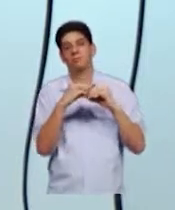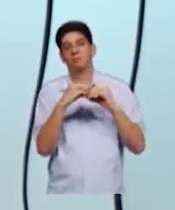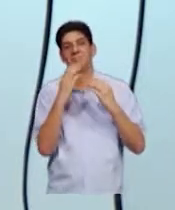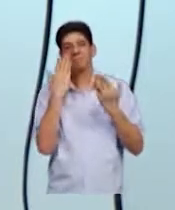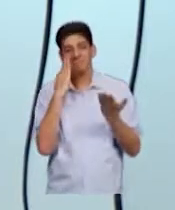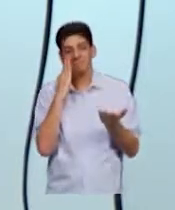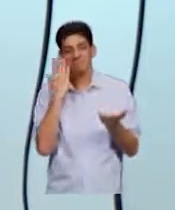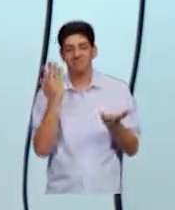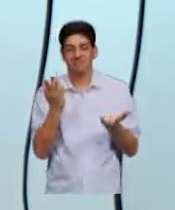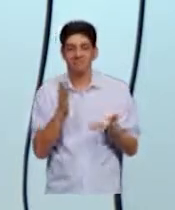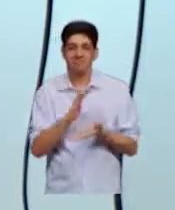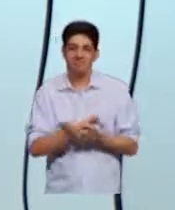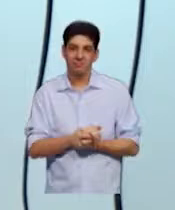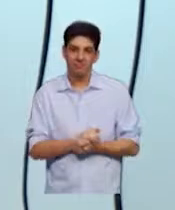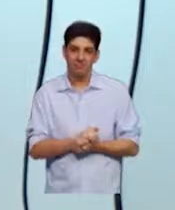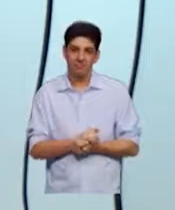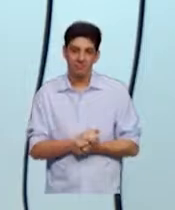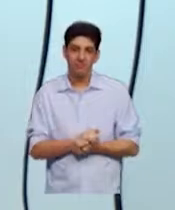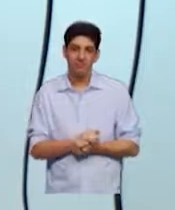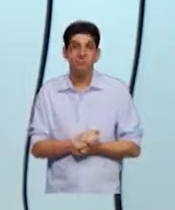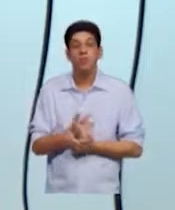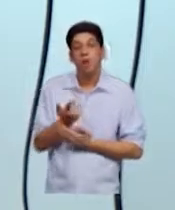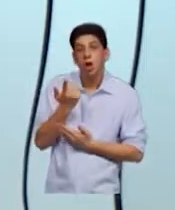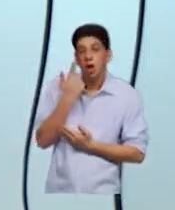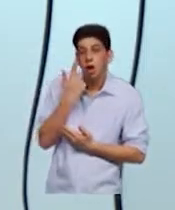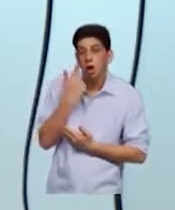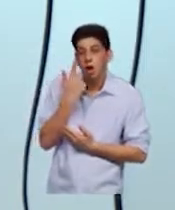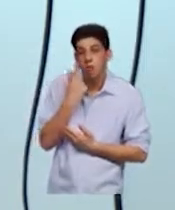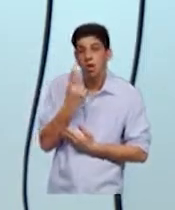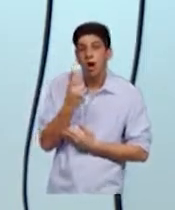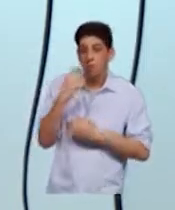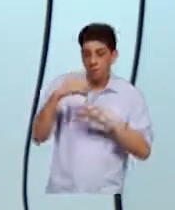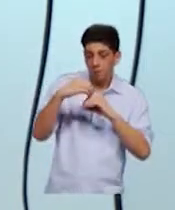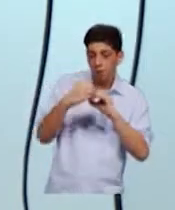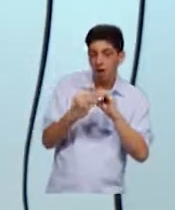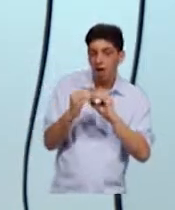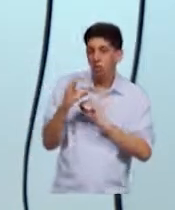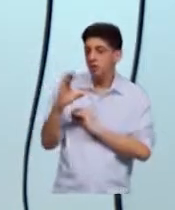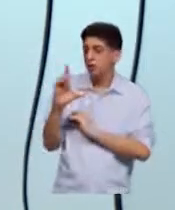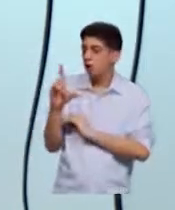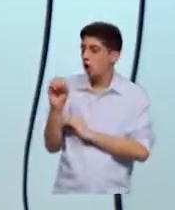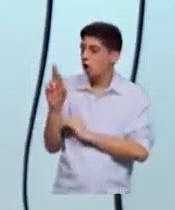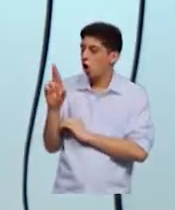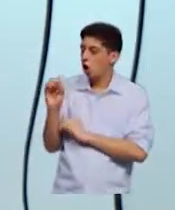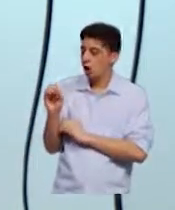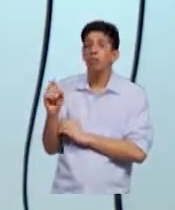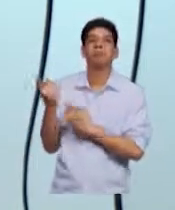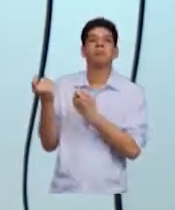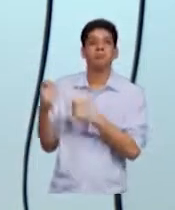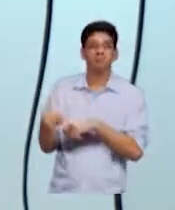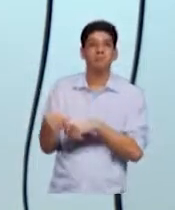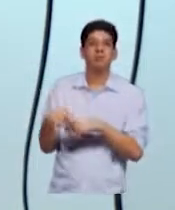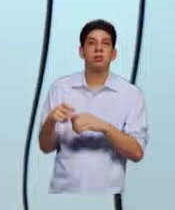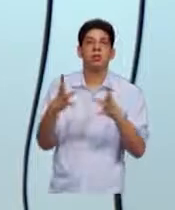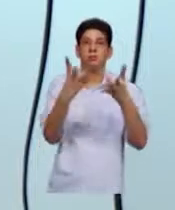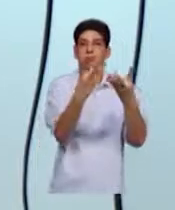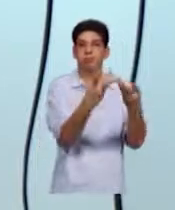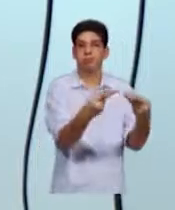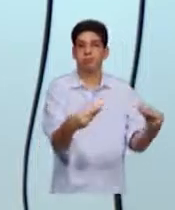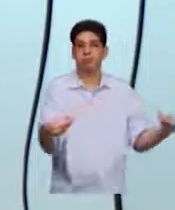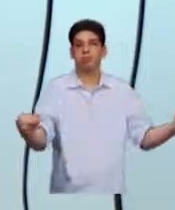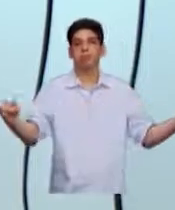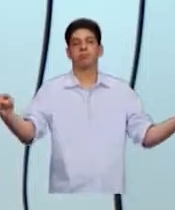ideia, um átomo de uma molécula de cloro é capaz de destruir milhares e milhares